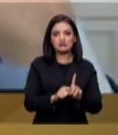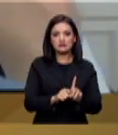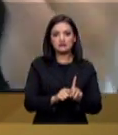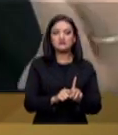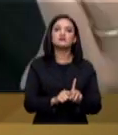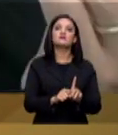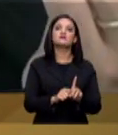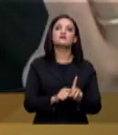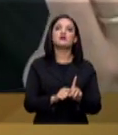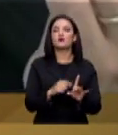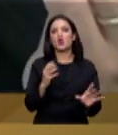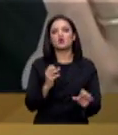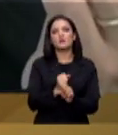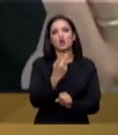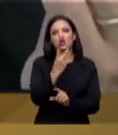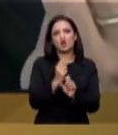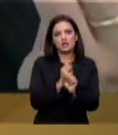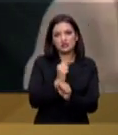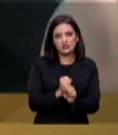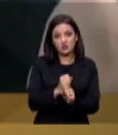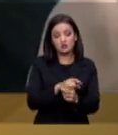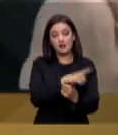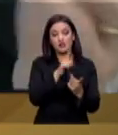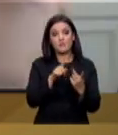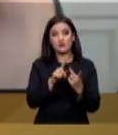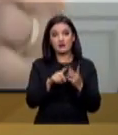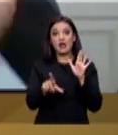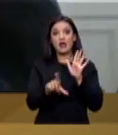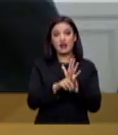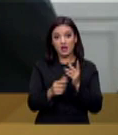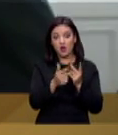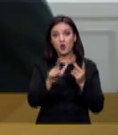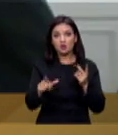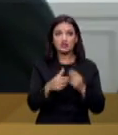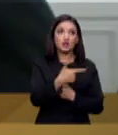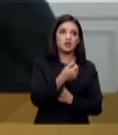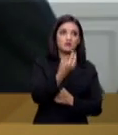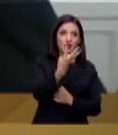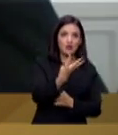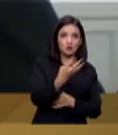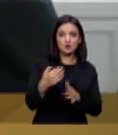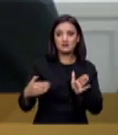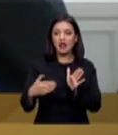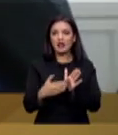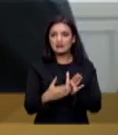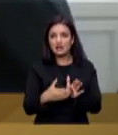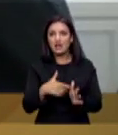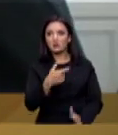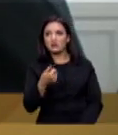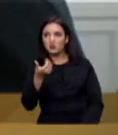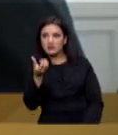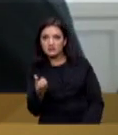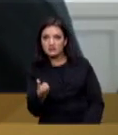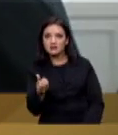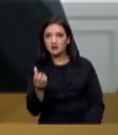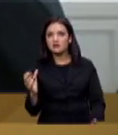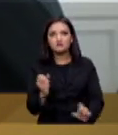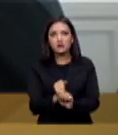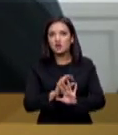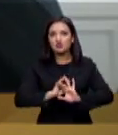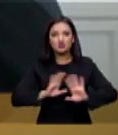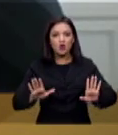Depois, a Lei Complementar 772, de 2014, a mesma coisa. 2014 para 2015, 2015 para 2016.